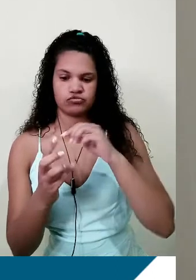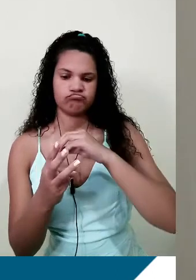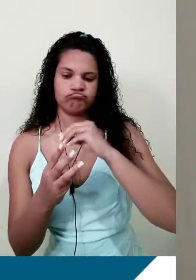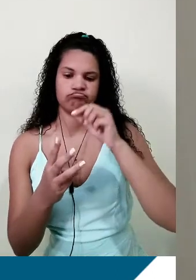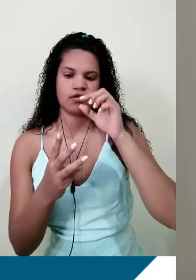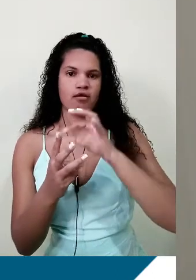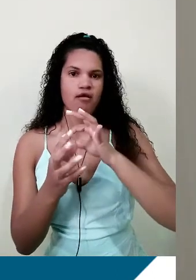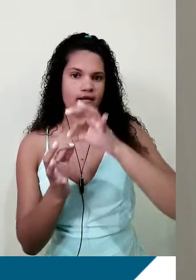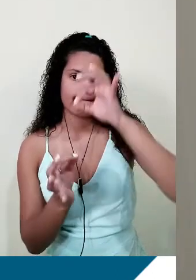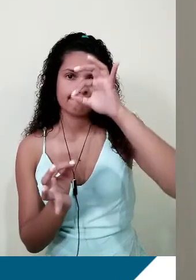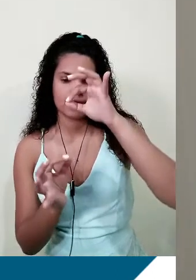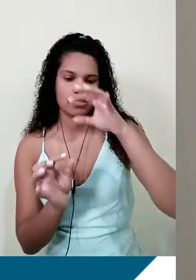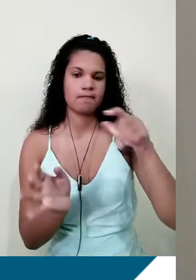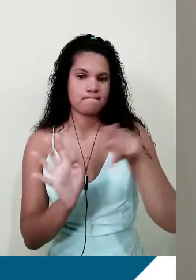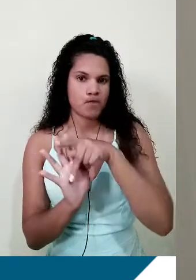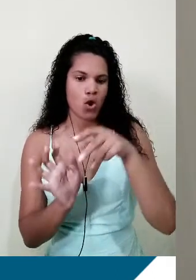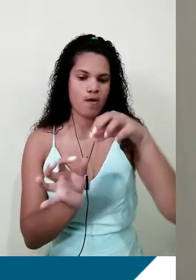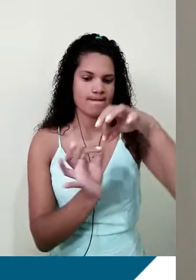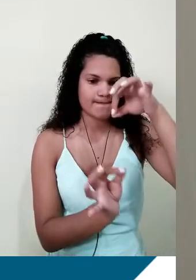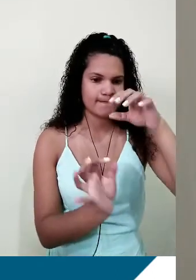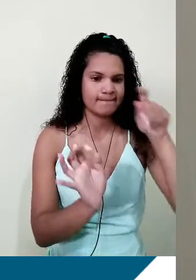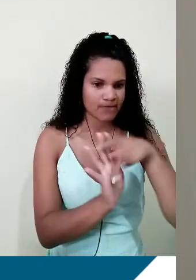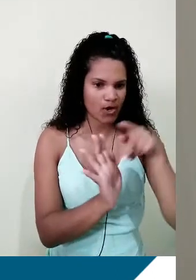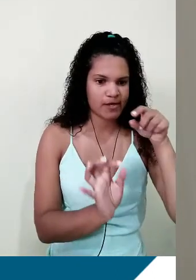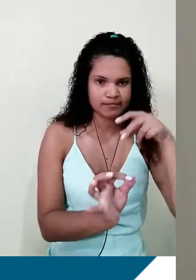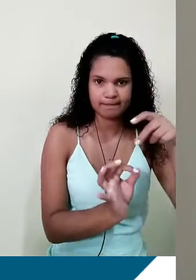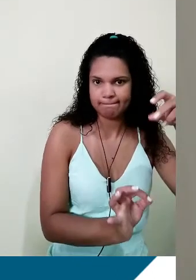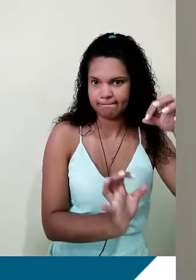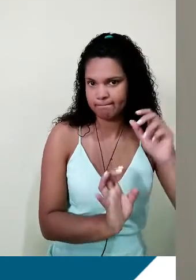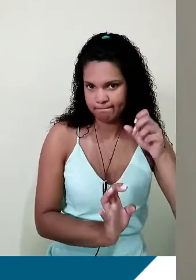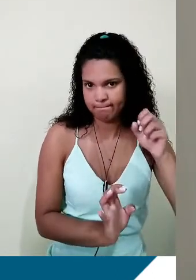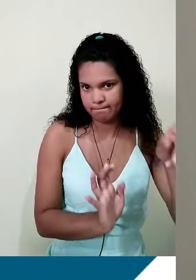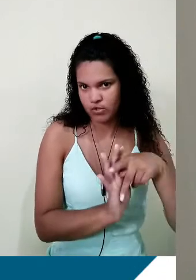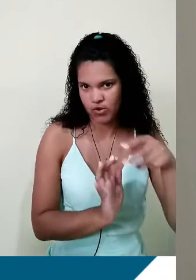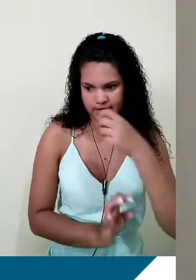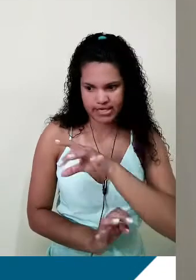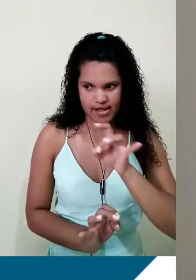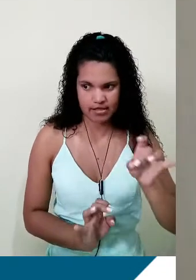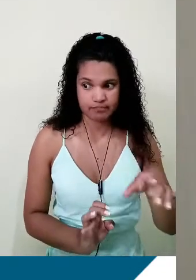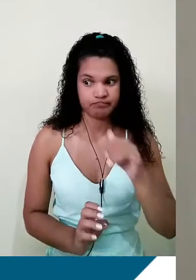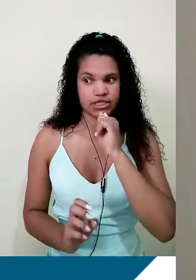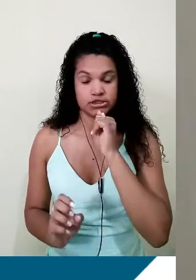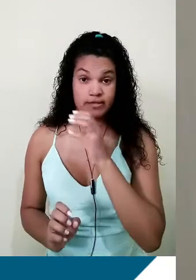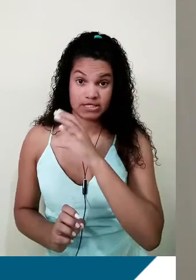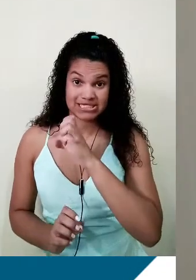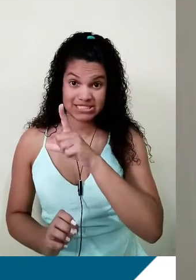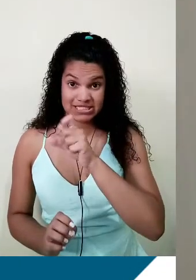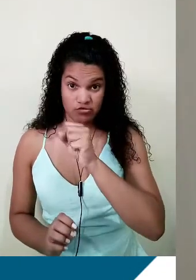escala Celsius, hoje em dia, a escala ela tem que o gelo derrete